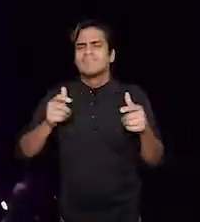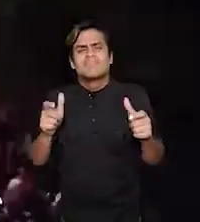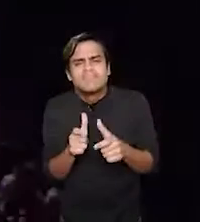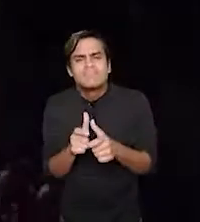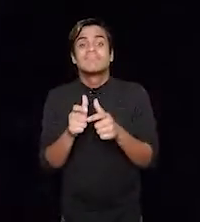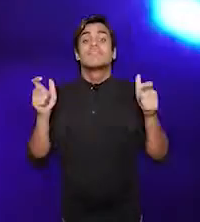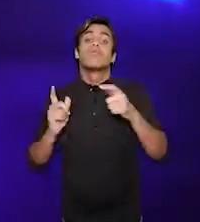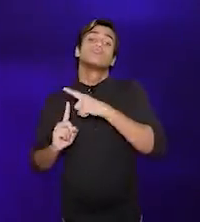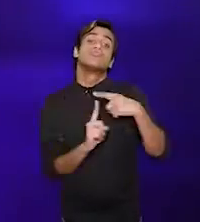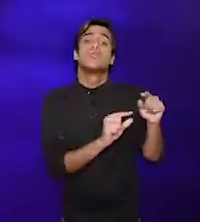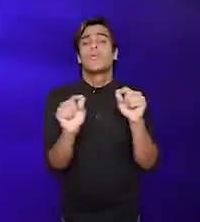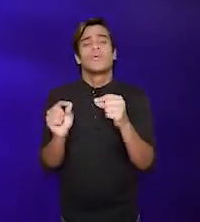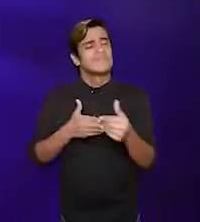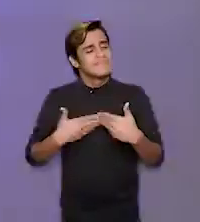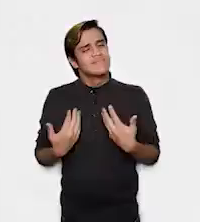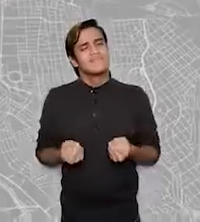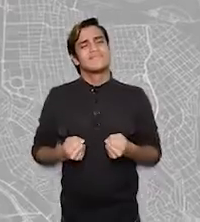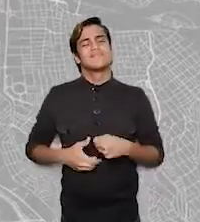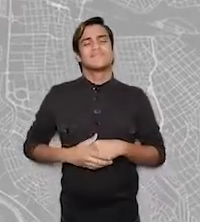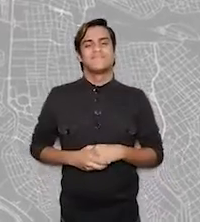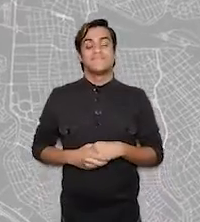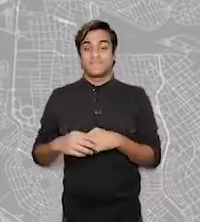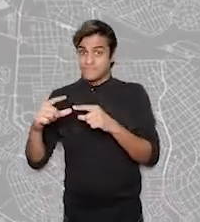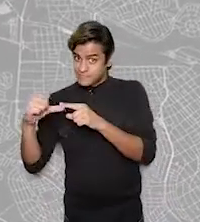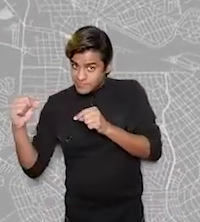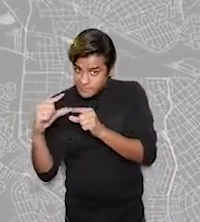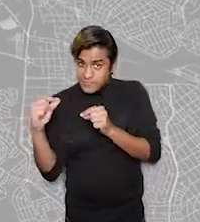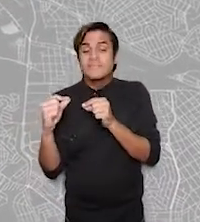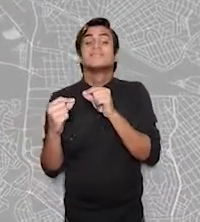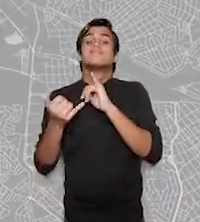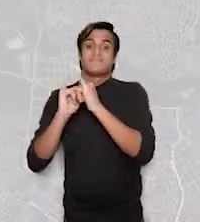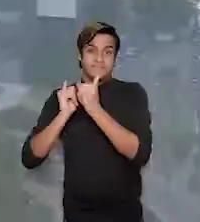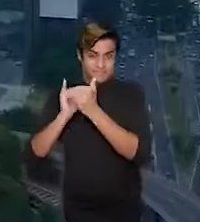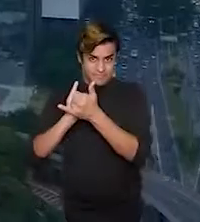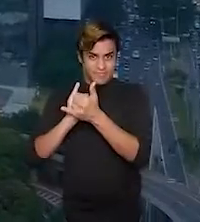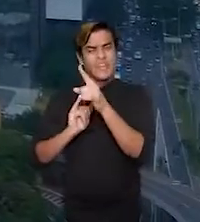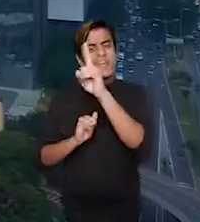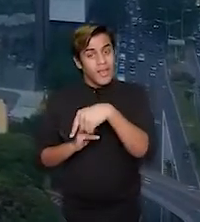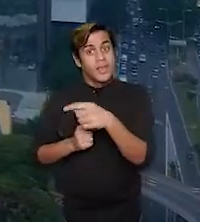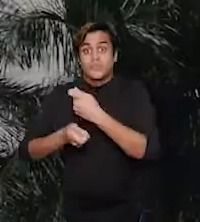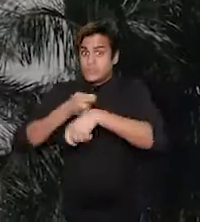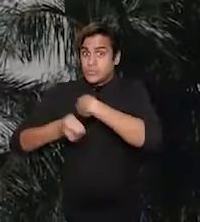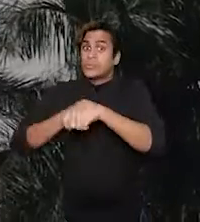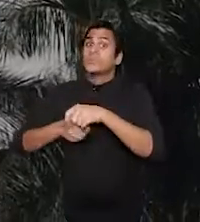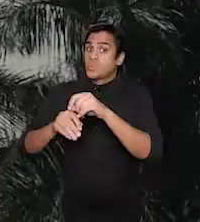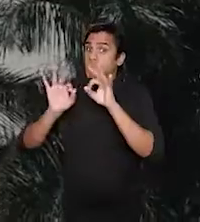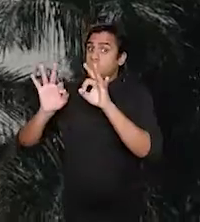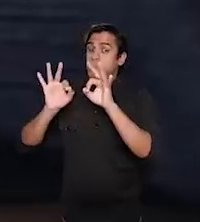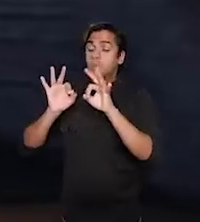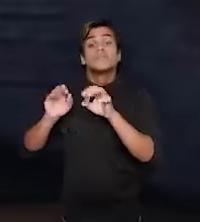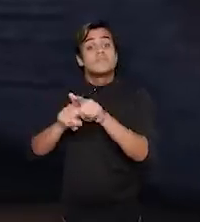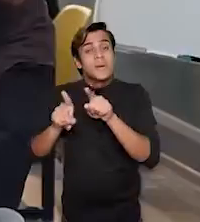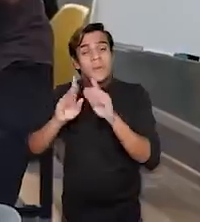seja qual for o porte ou o segmento. Faria Lima e Itaim, um dos maiores centros financeiros da